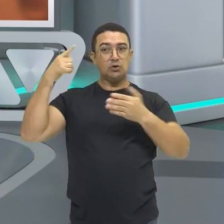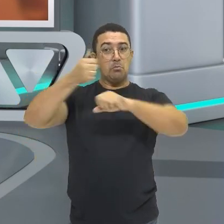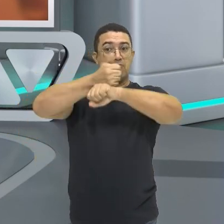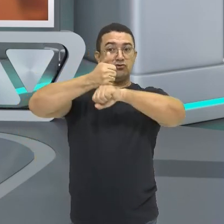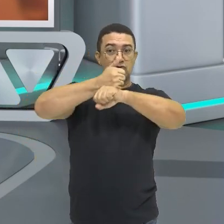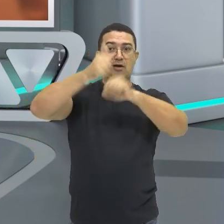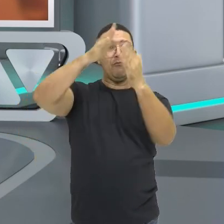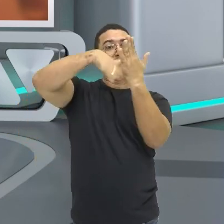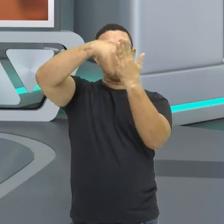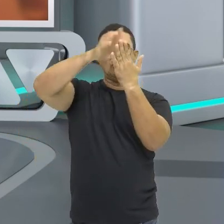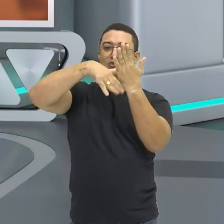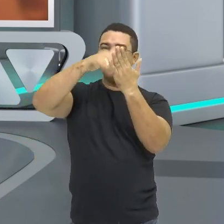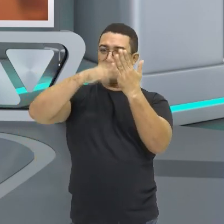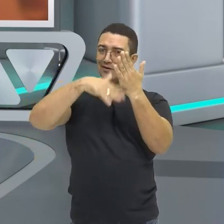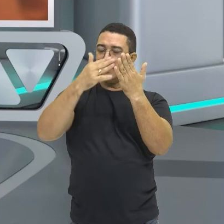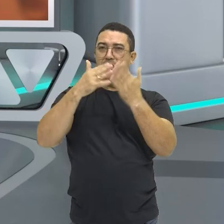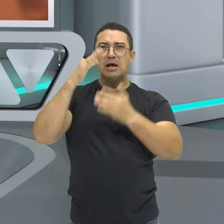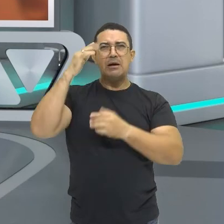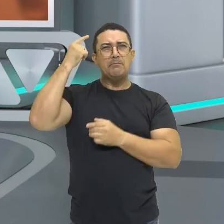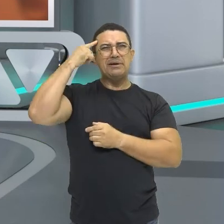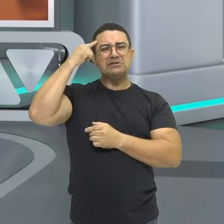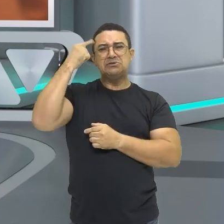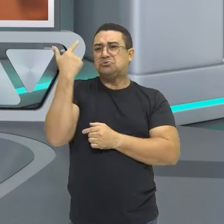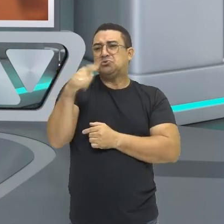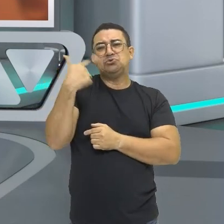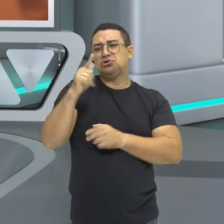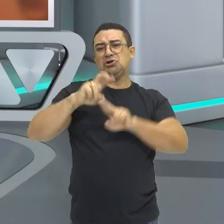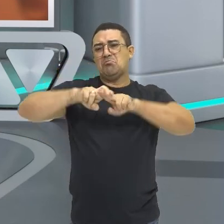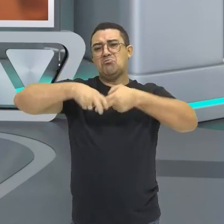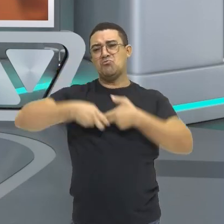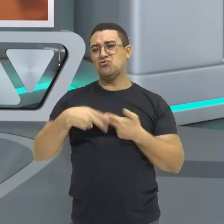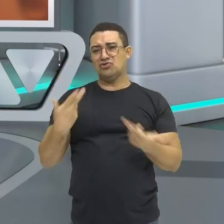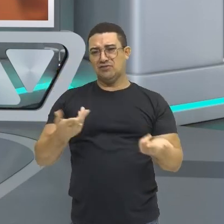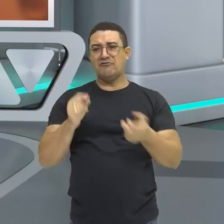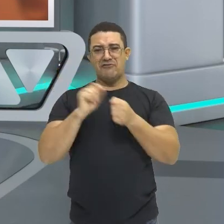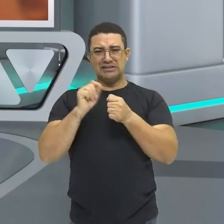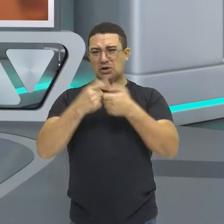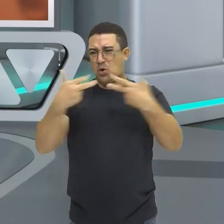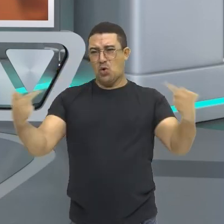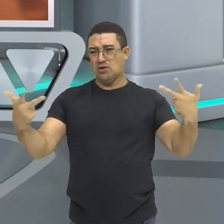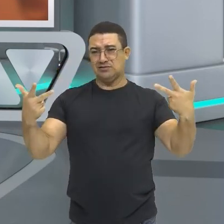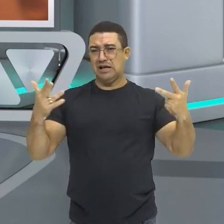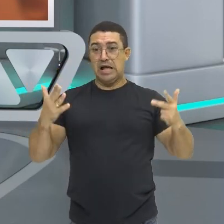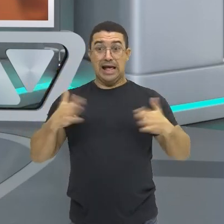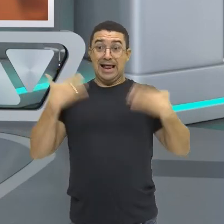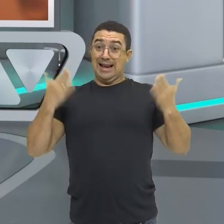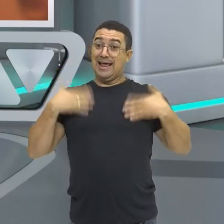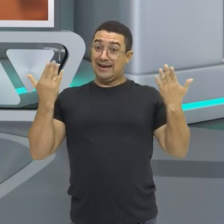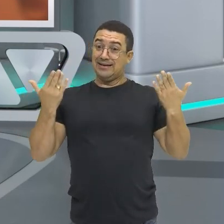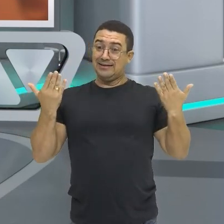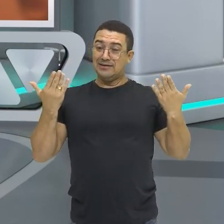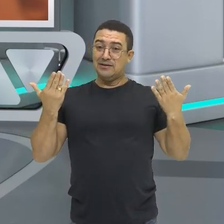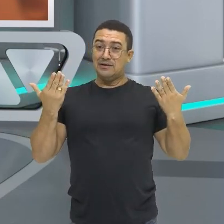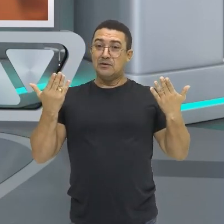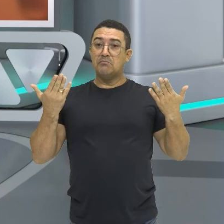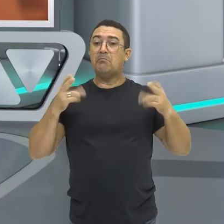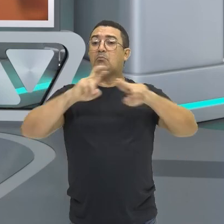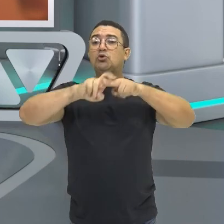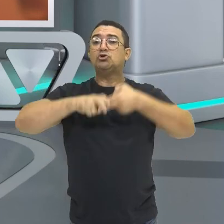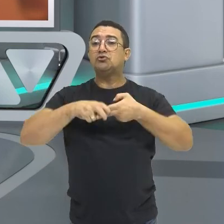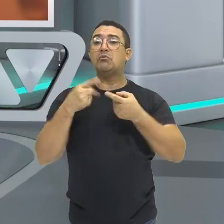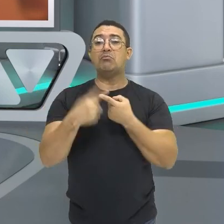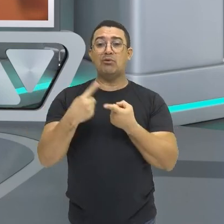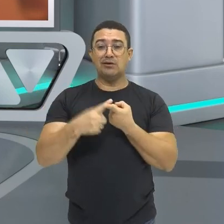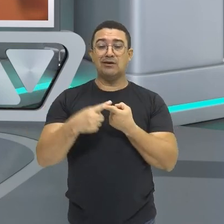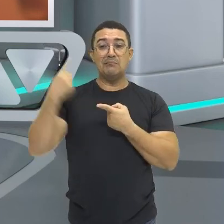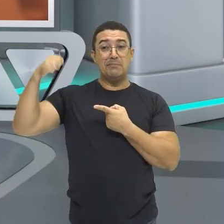eles achavam que não tinham motivos para fazer algo mais alegre. E isso tudo tem a ver, meus queridos, com o que o